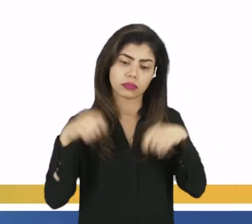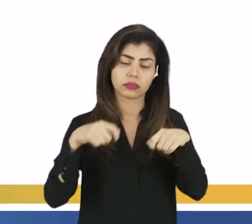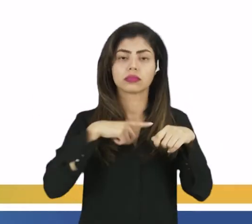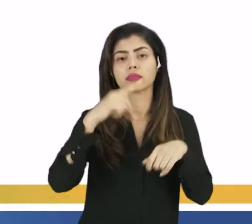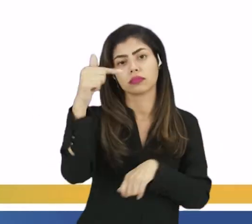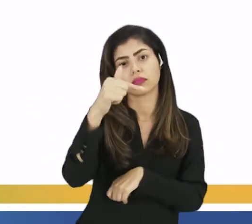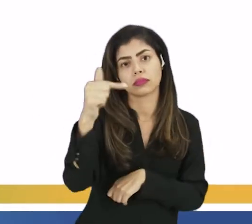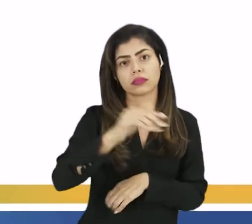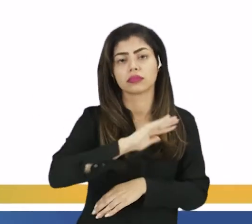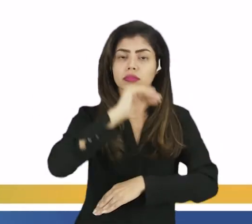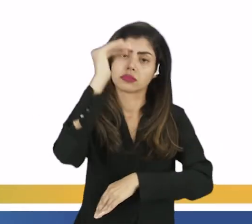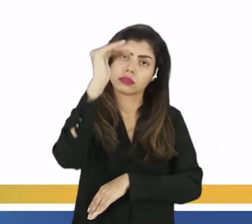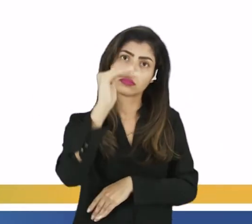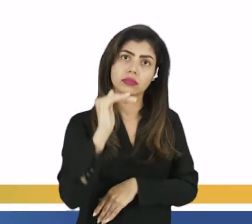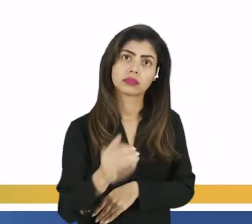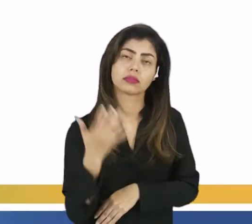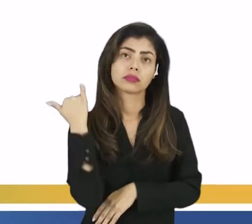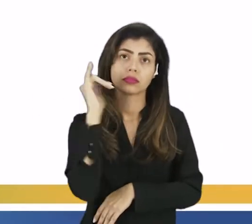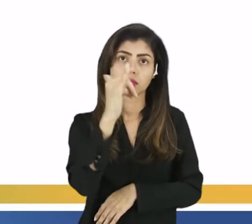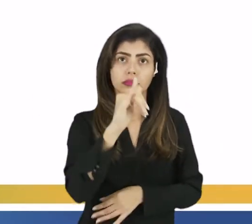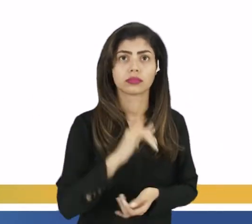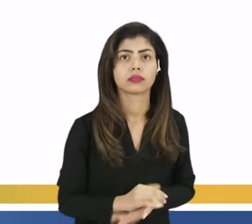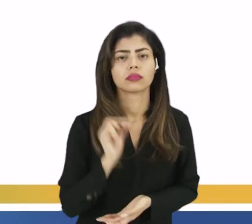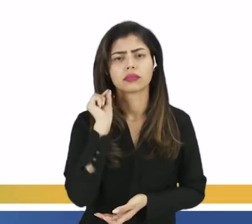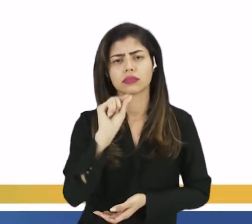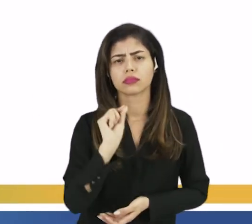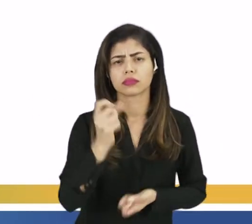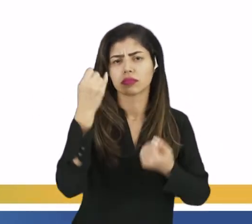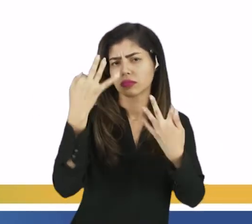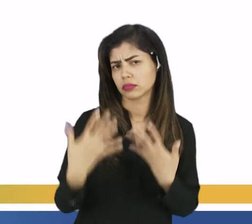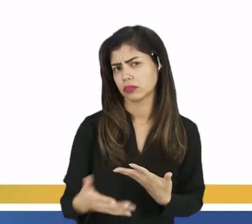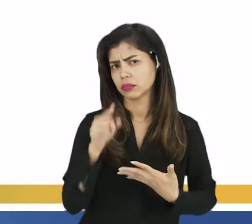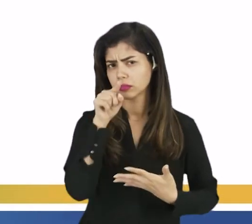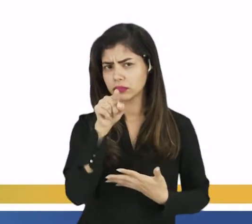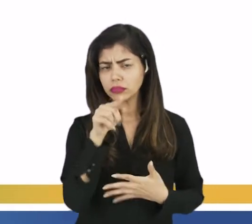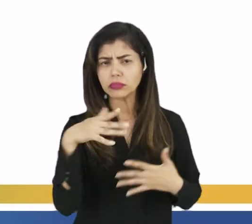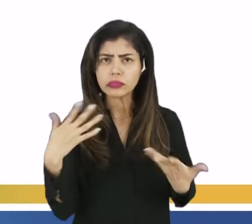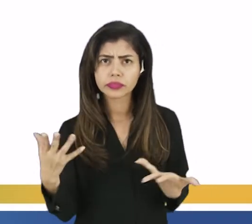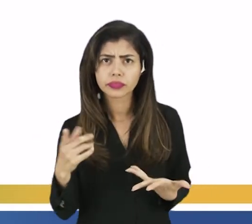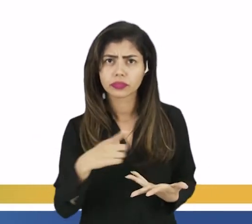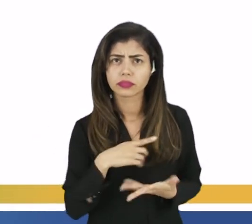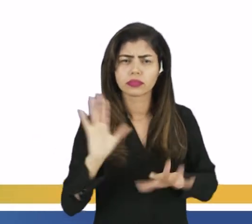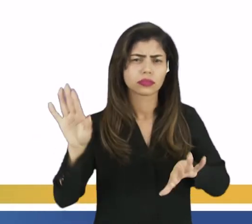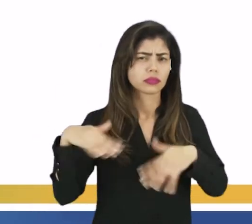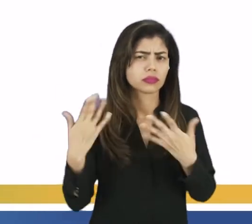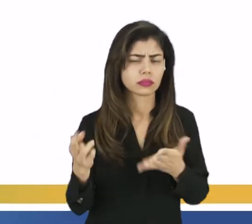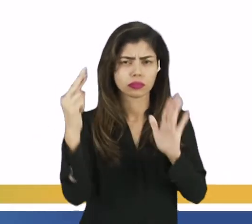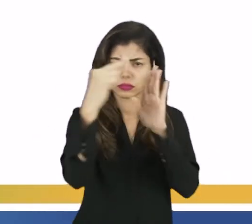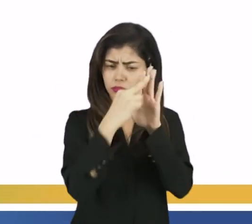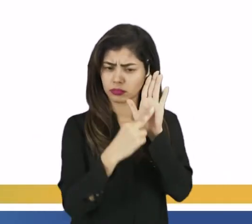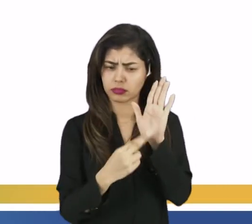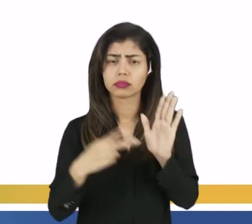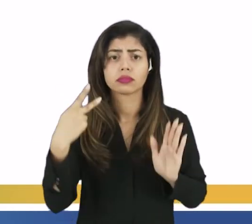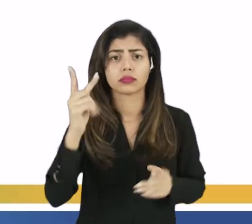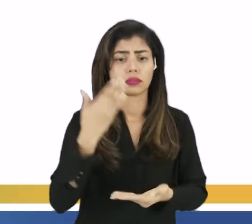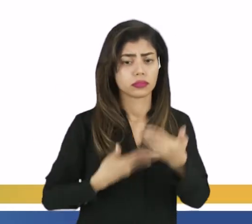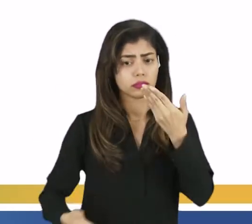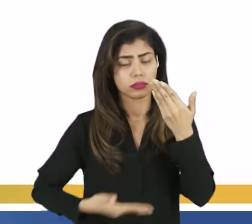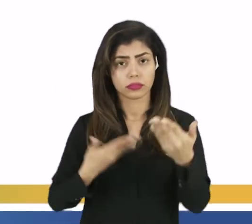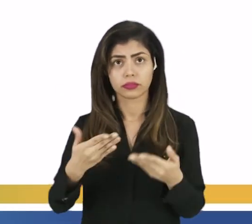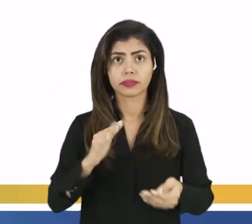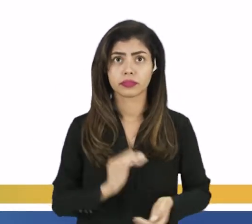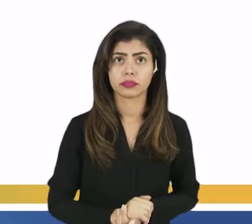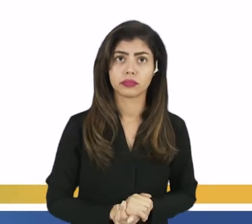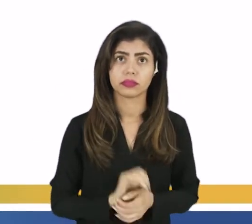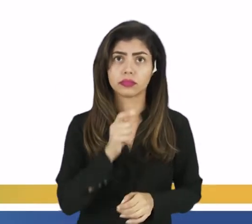sete camadas eletrônicas e o quê que isso nos indica o que ou então qual é a regrinha dessa relação